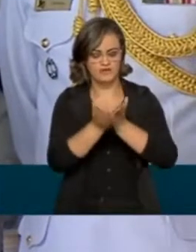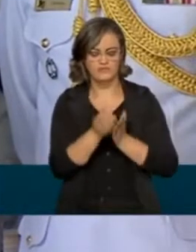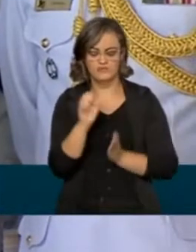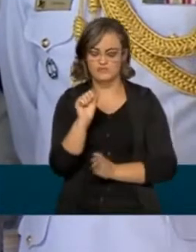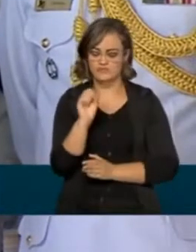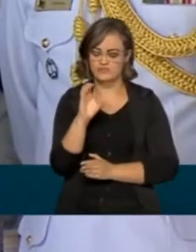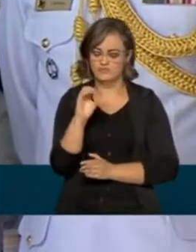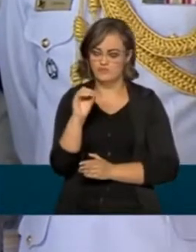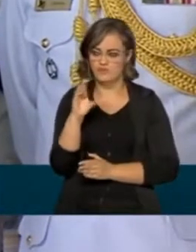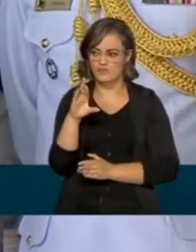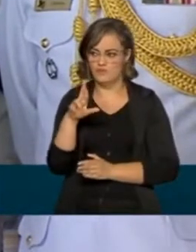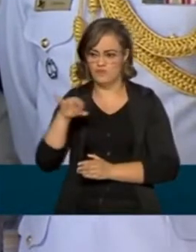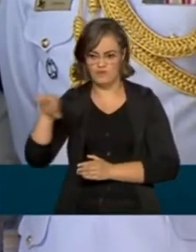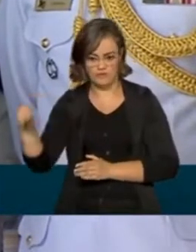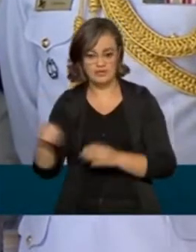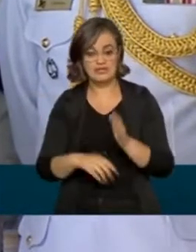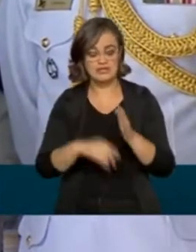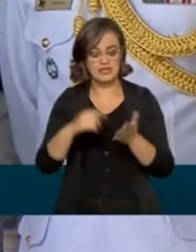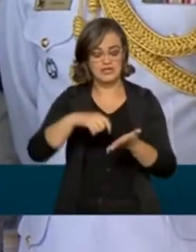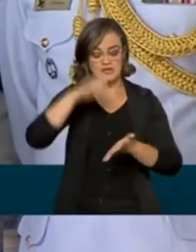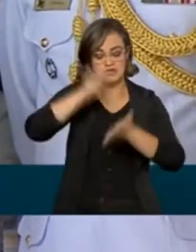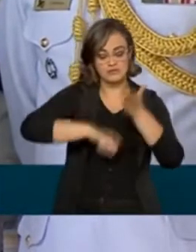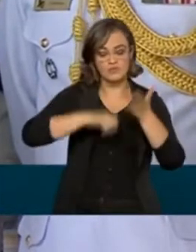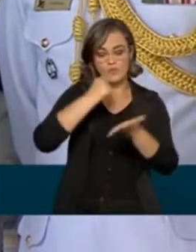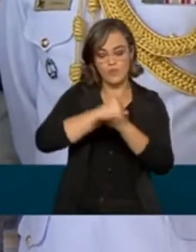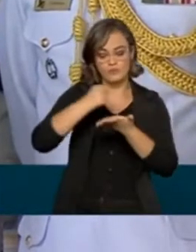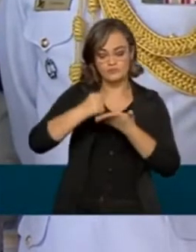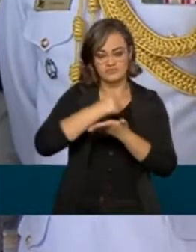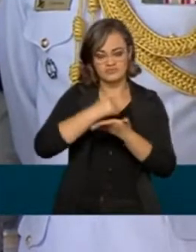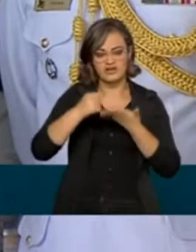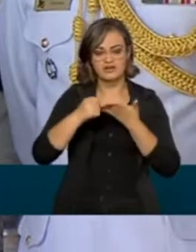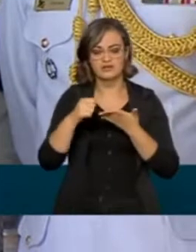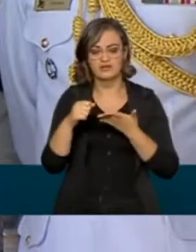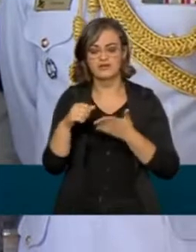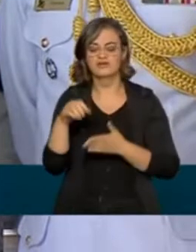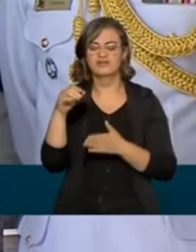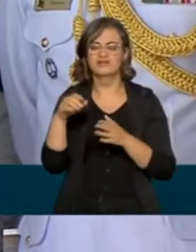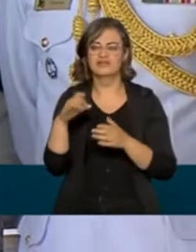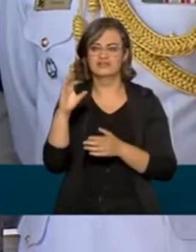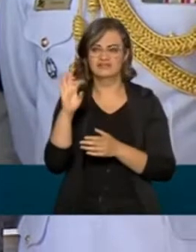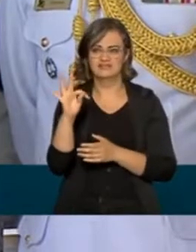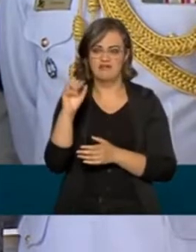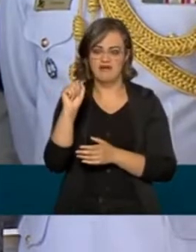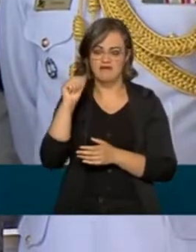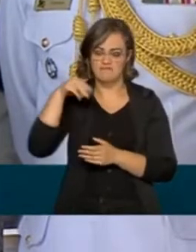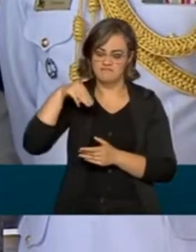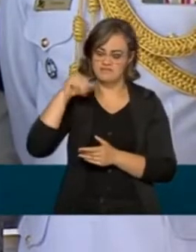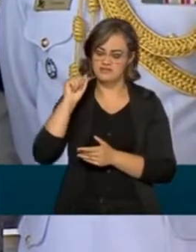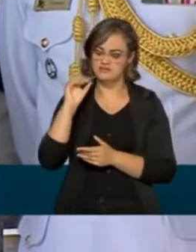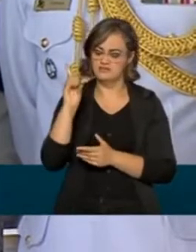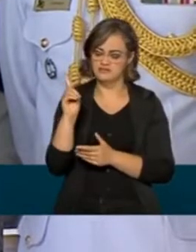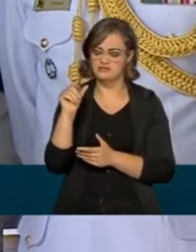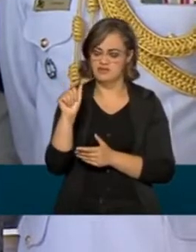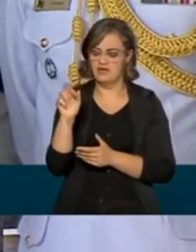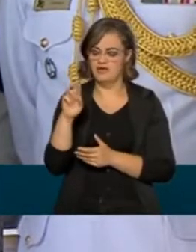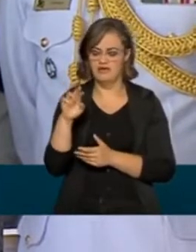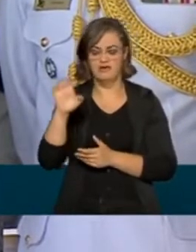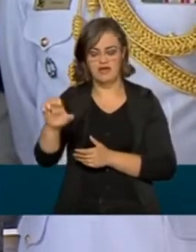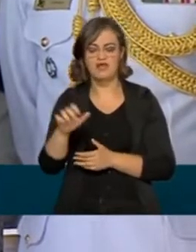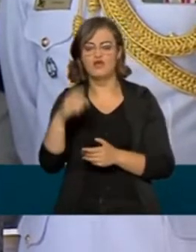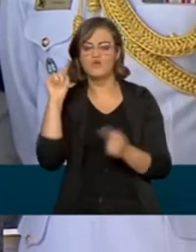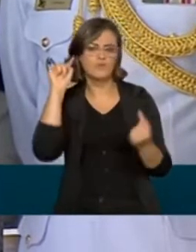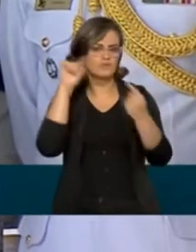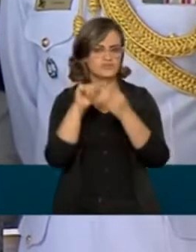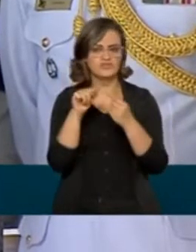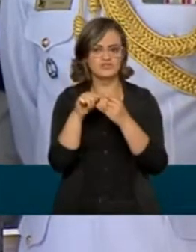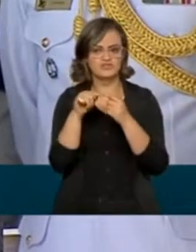Quilobel e a assinatura do contrato de fragatas da classe Tamandaré, com o objetivo de renovar a esquadra com